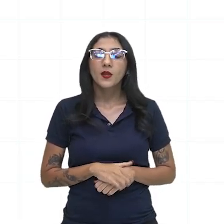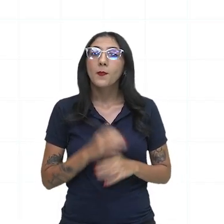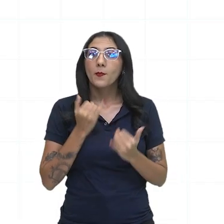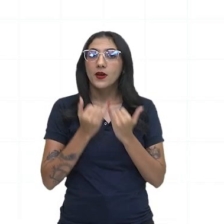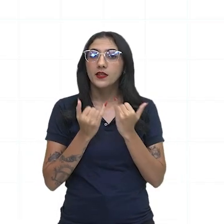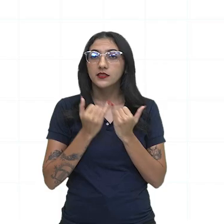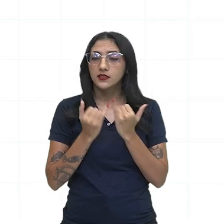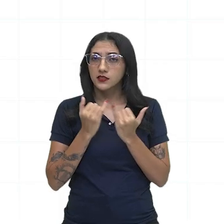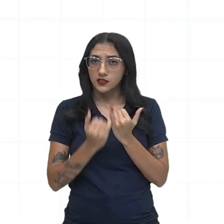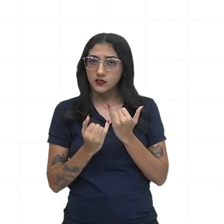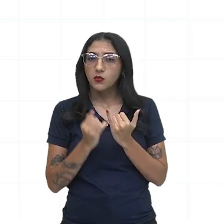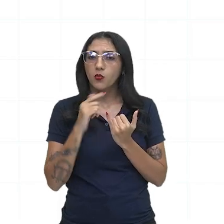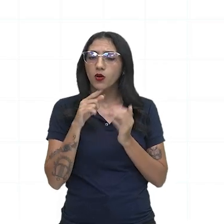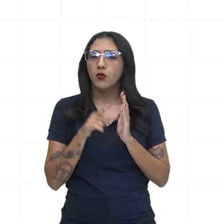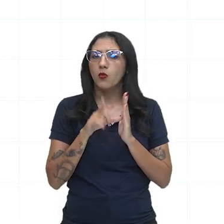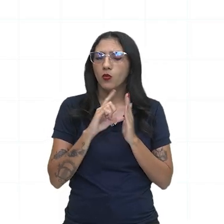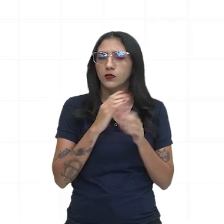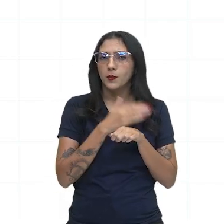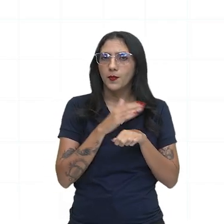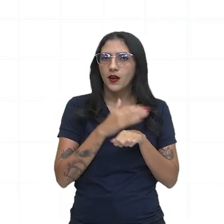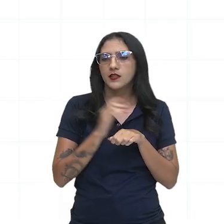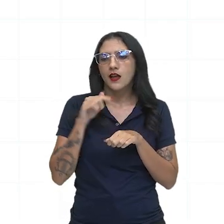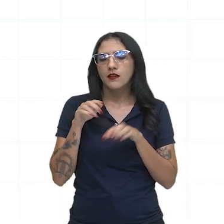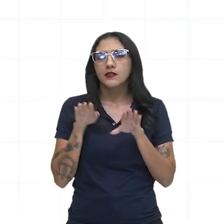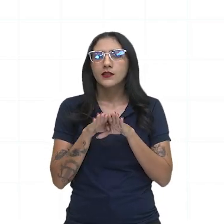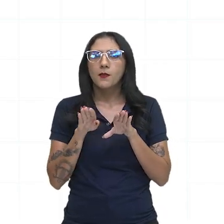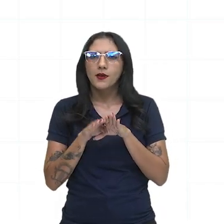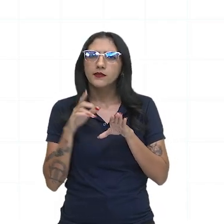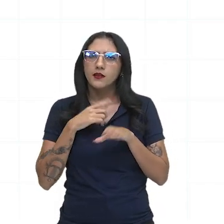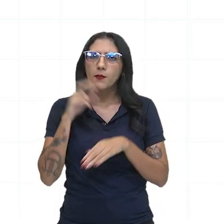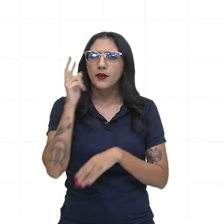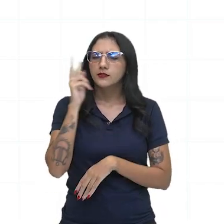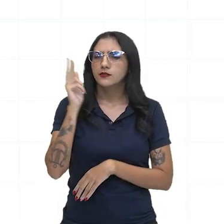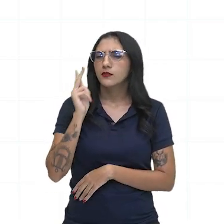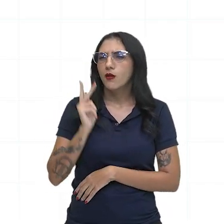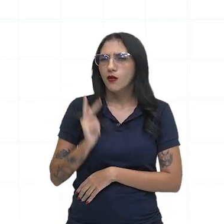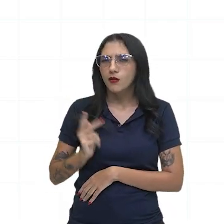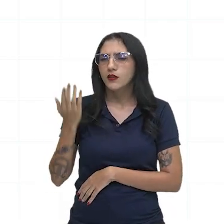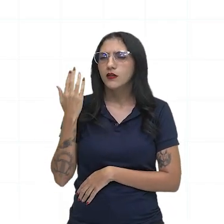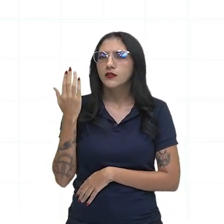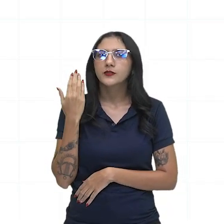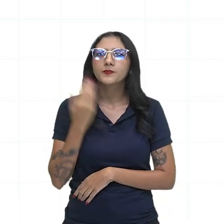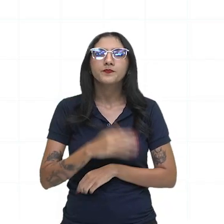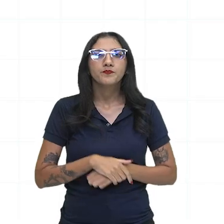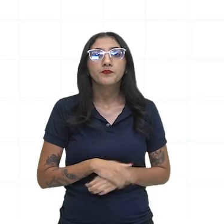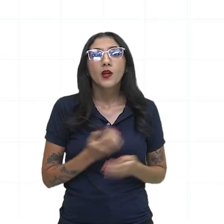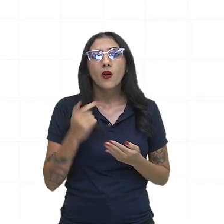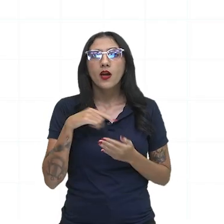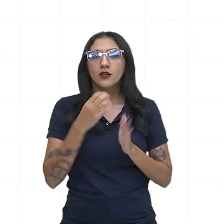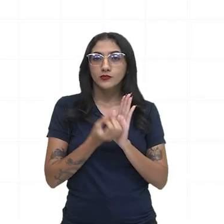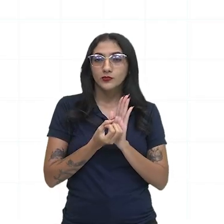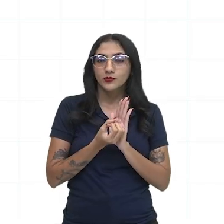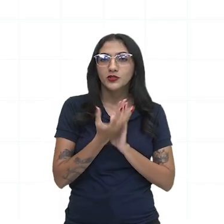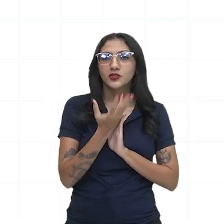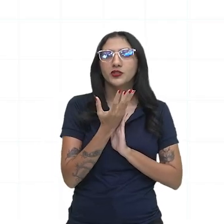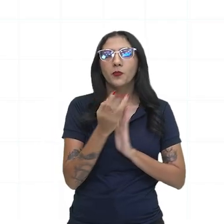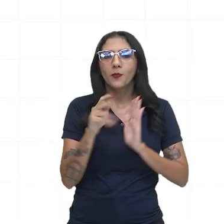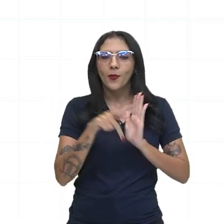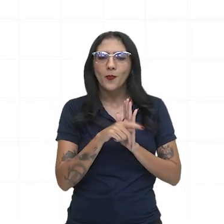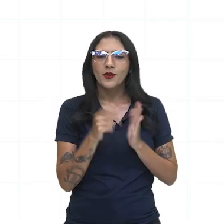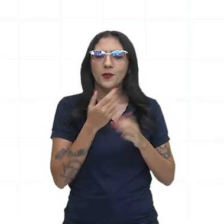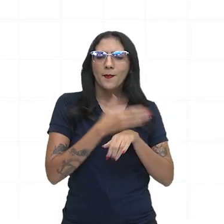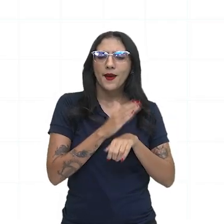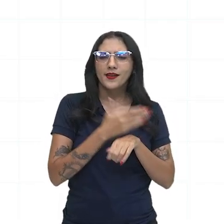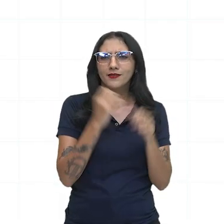certo? E assim como a ginástica aeróbica, a ginástica localizada também tem a sua história, olha